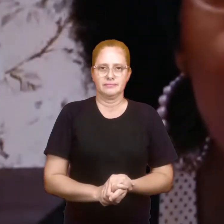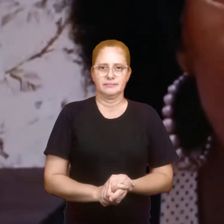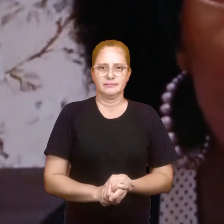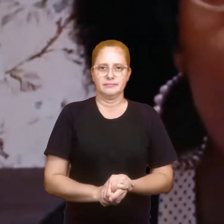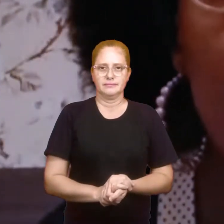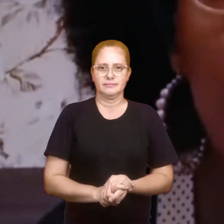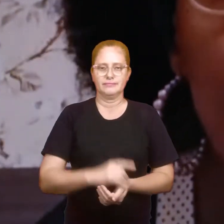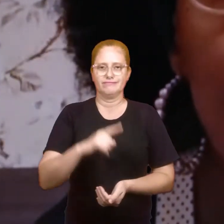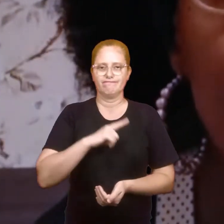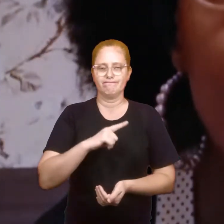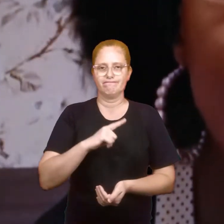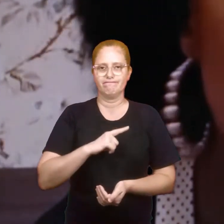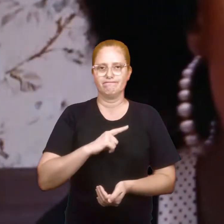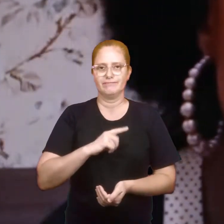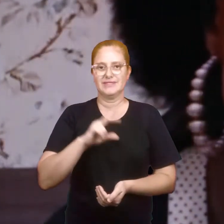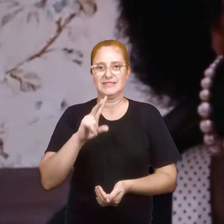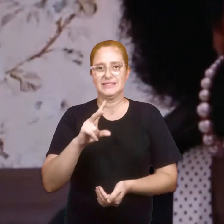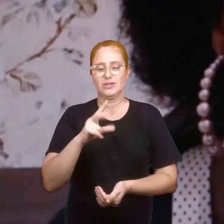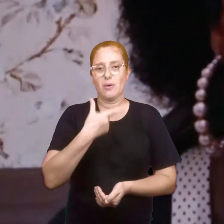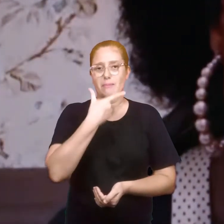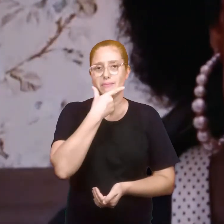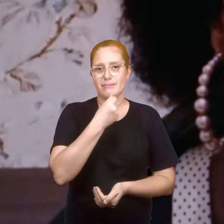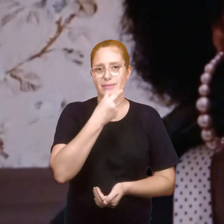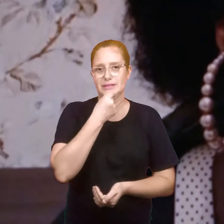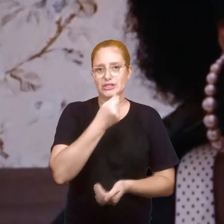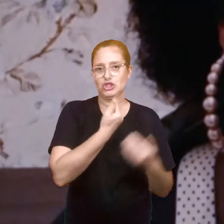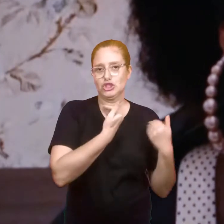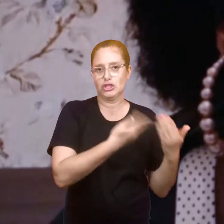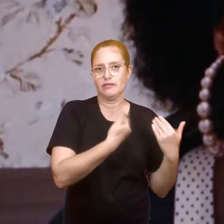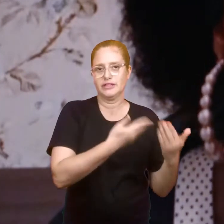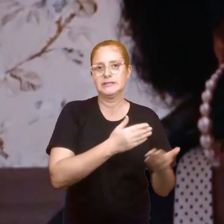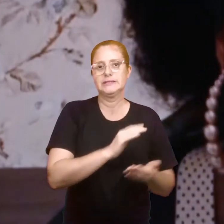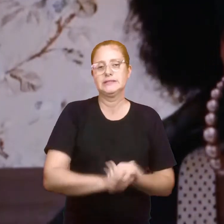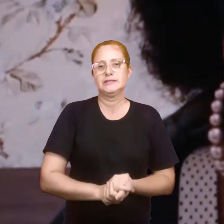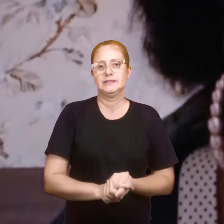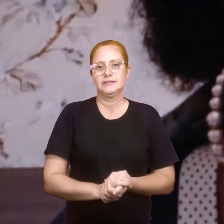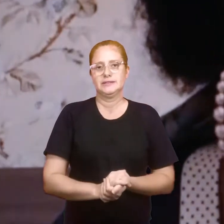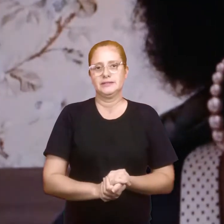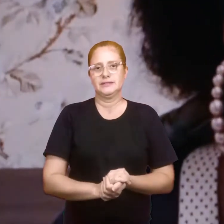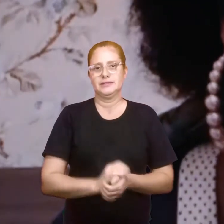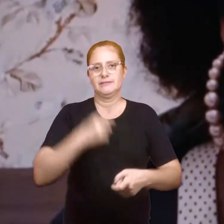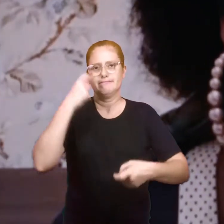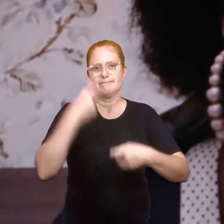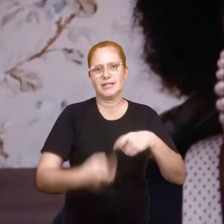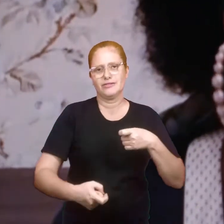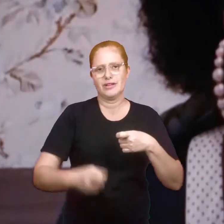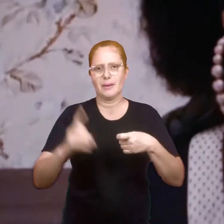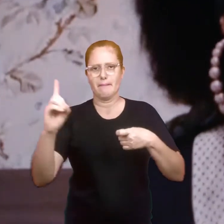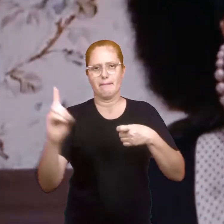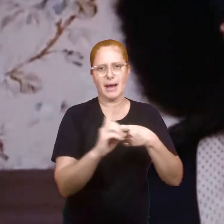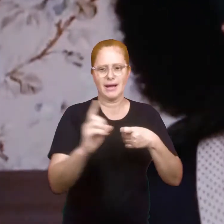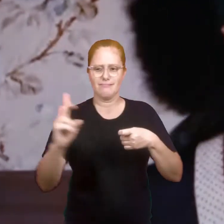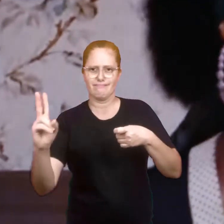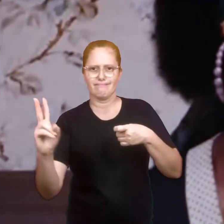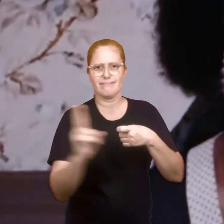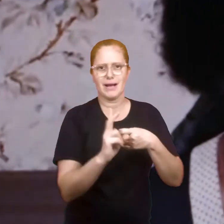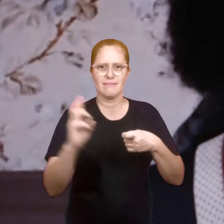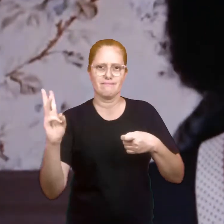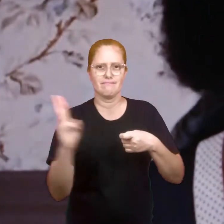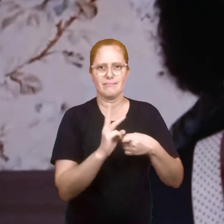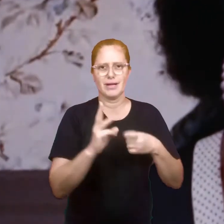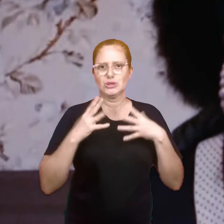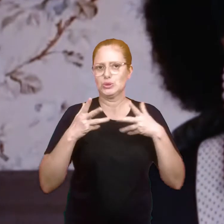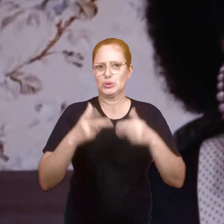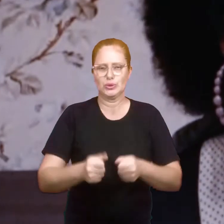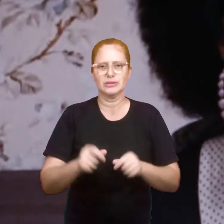E uns 5 meninos iam um por um penetrar nela. Ainda tem uma